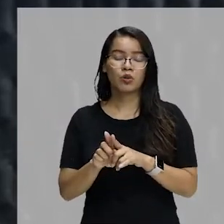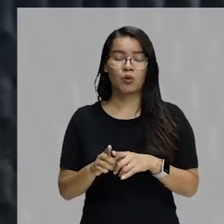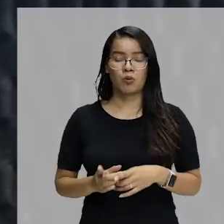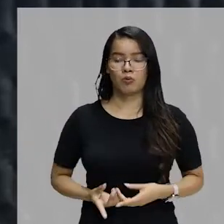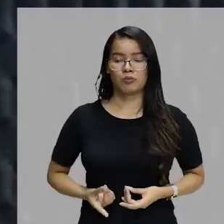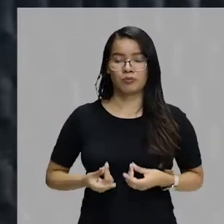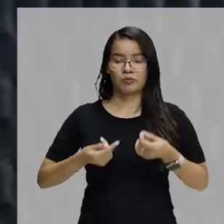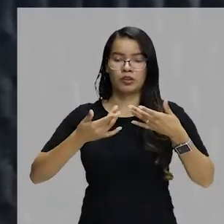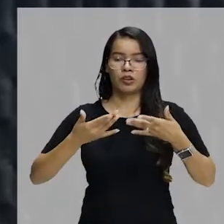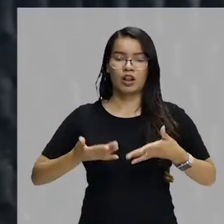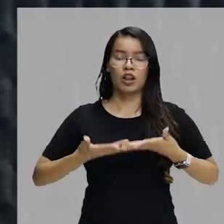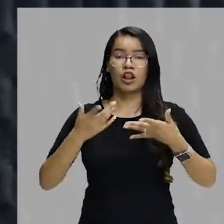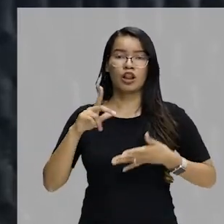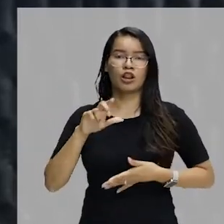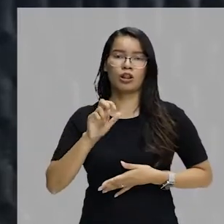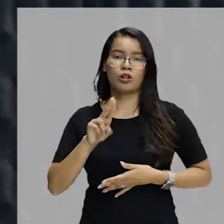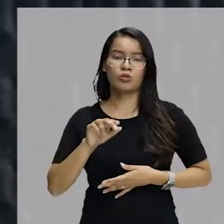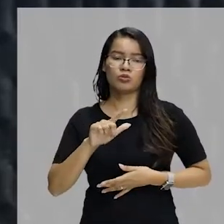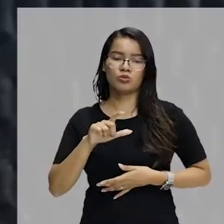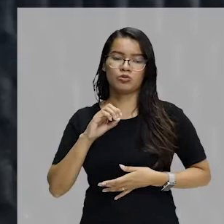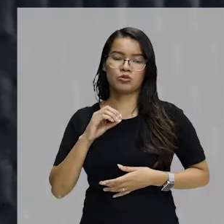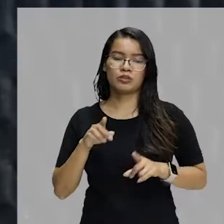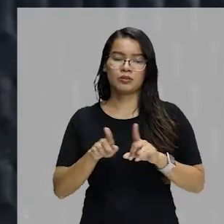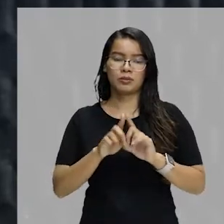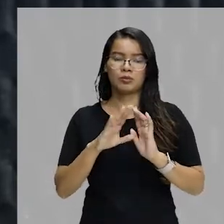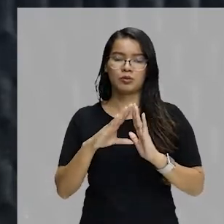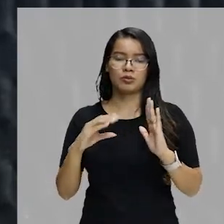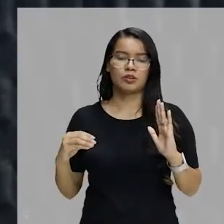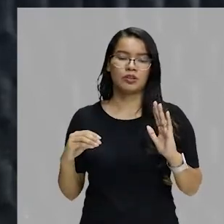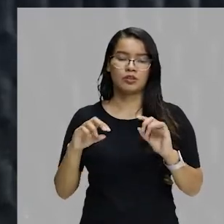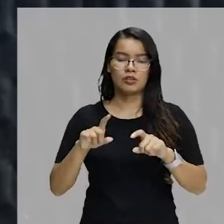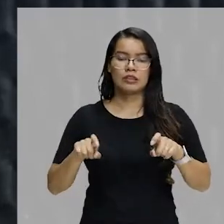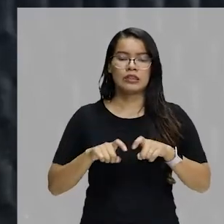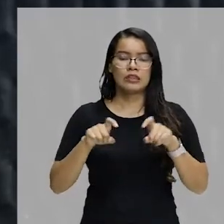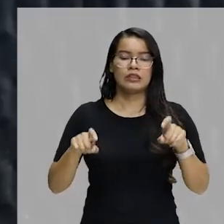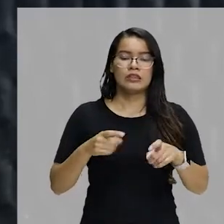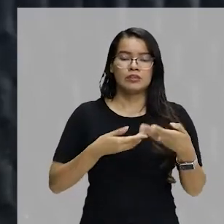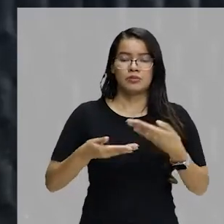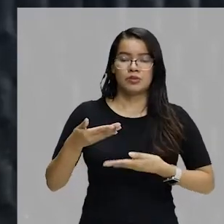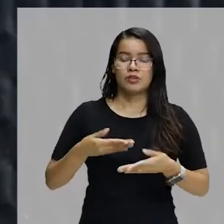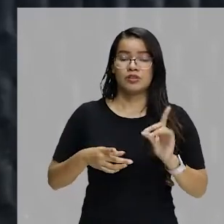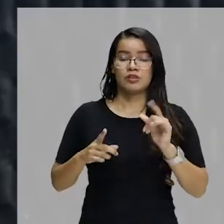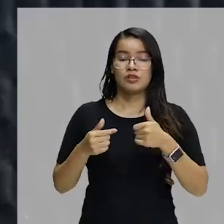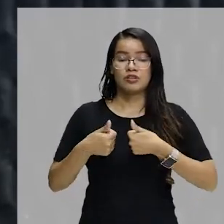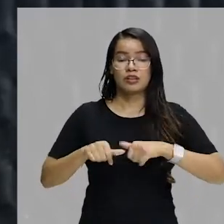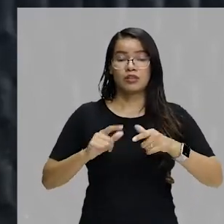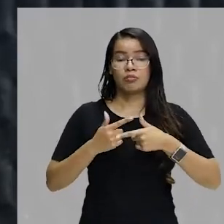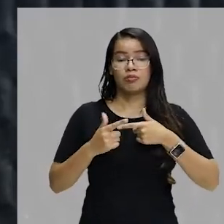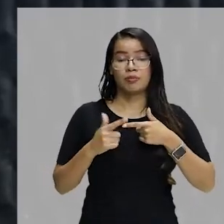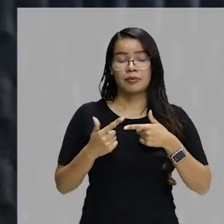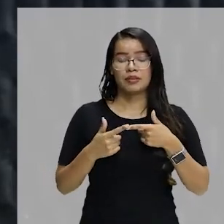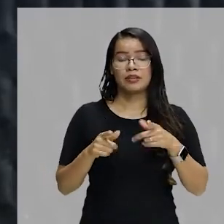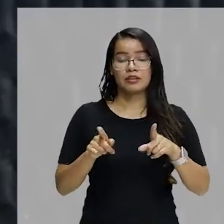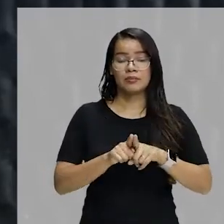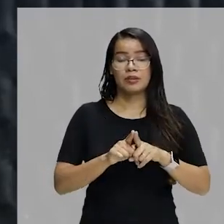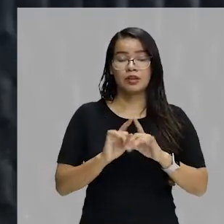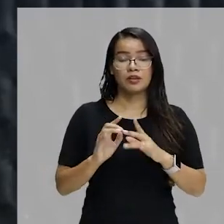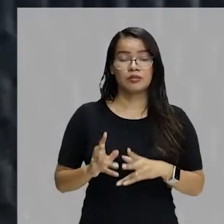agrário exportador brasileiro está em crise. Ele renovou os tratados de 1810 com a